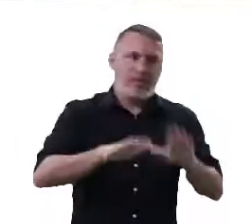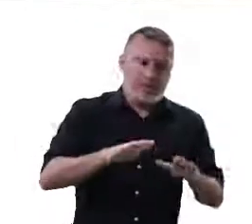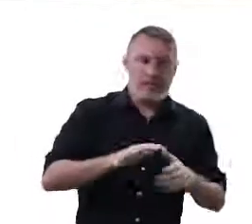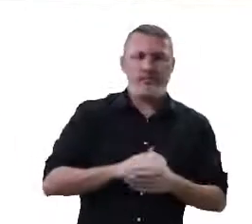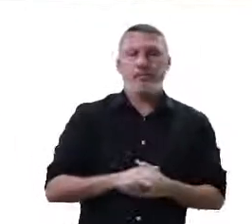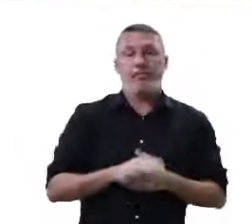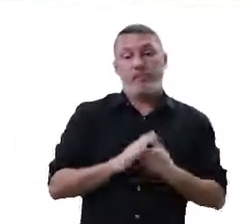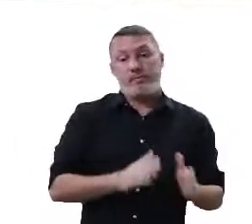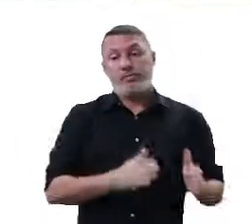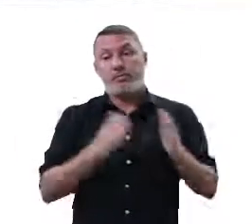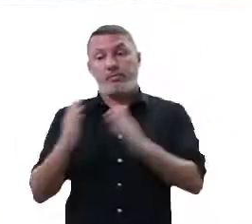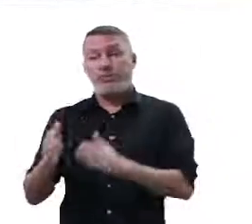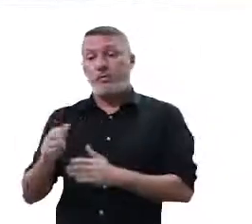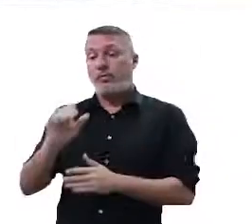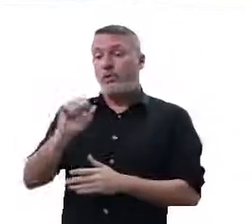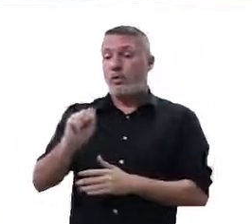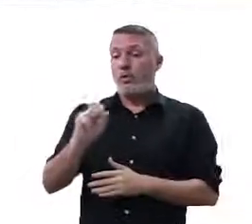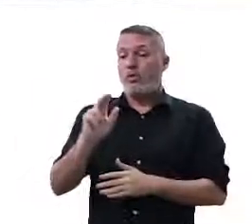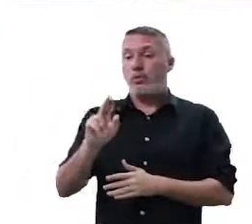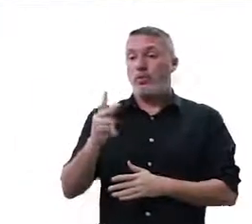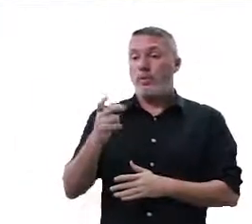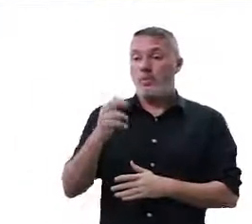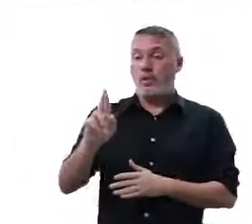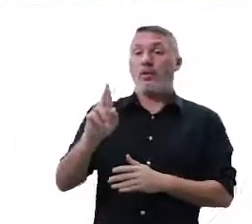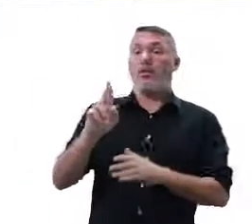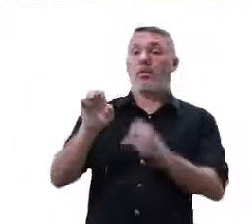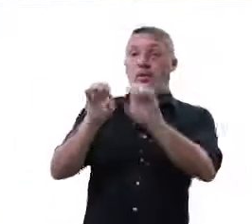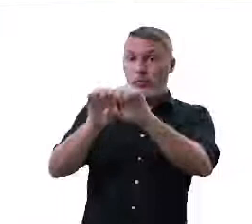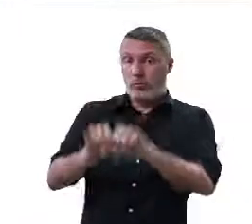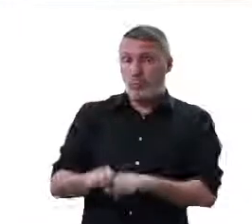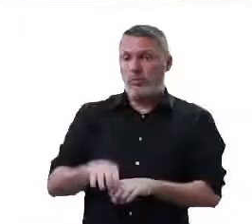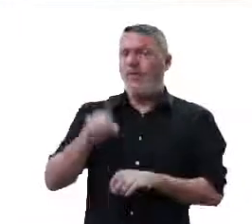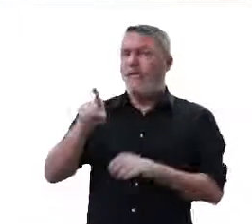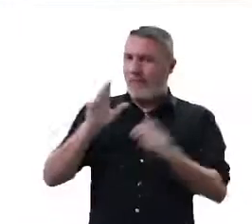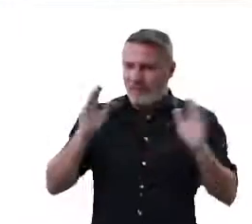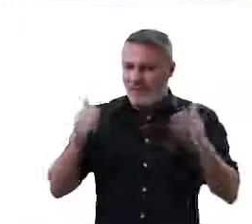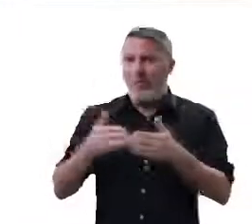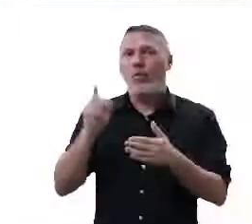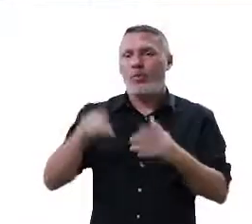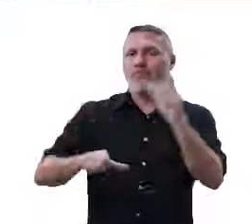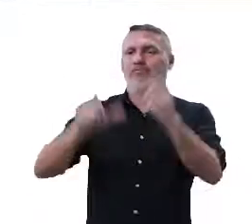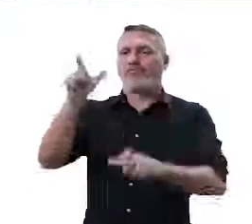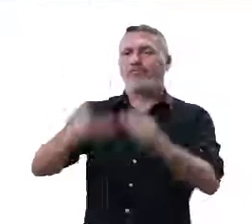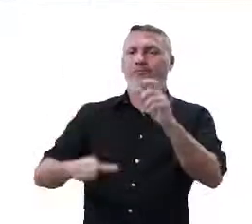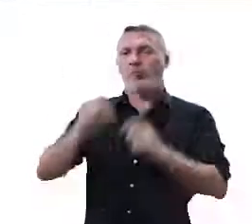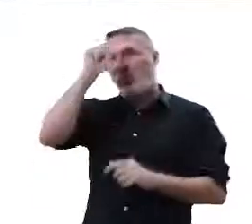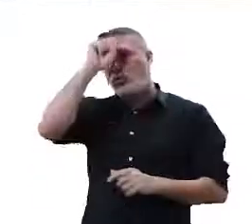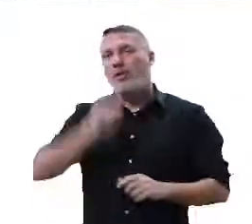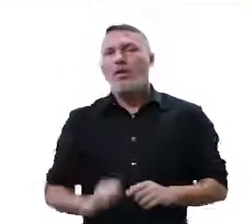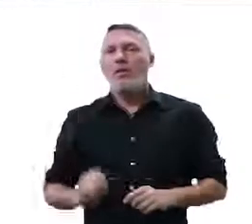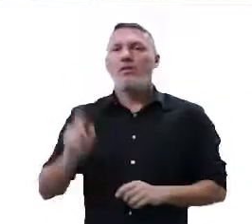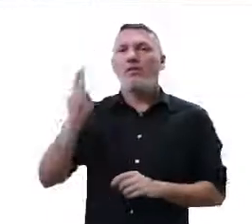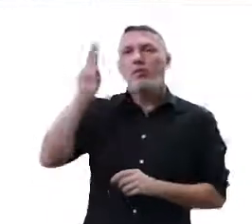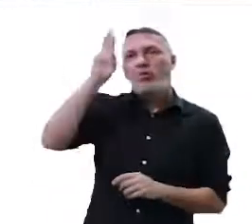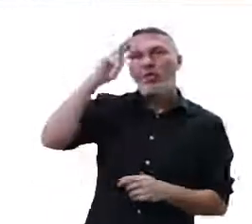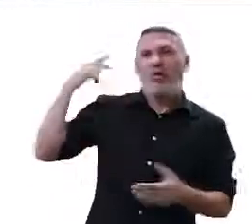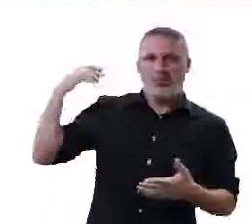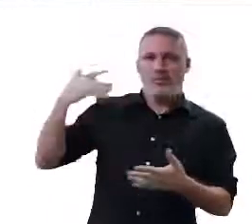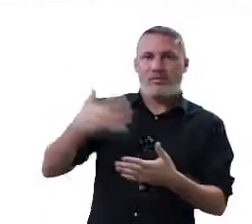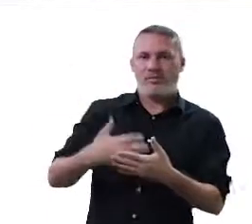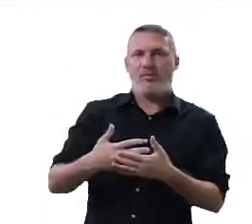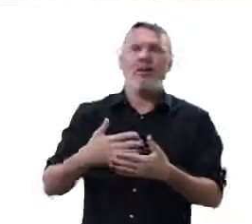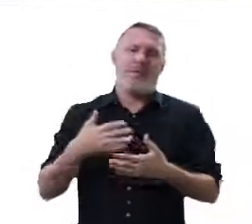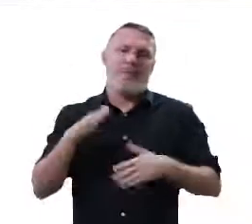variação de velocidade. E a superestrutura, como trabalha com o indivíduo mesmo, né? Então nós, os